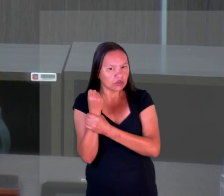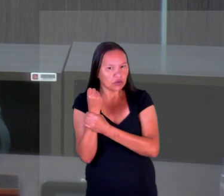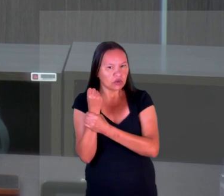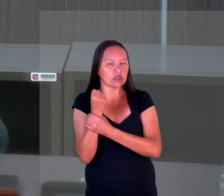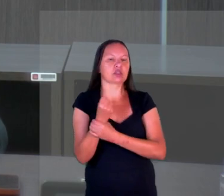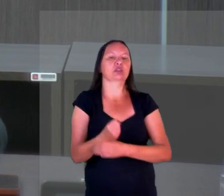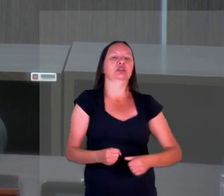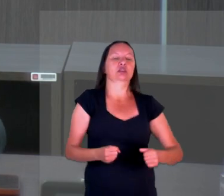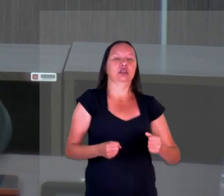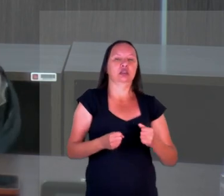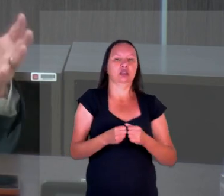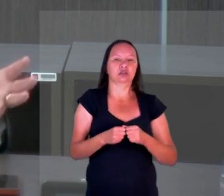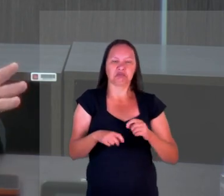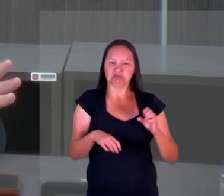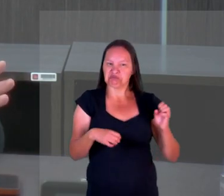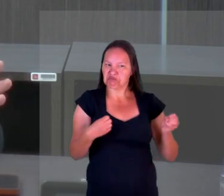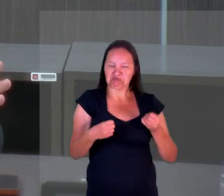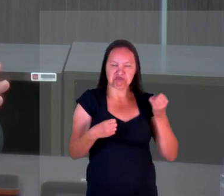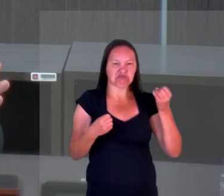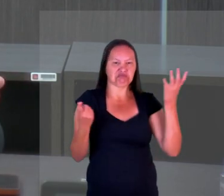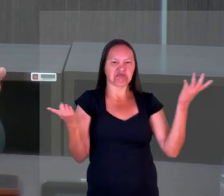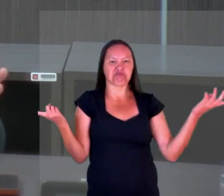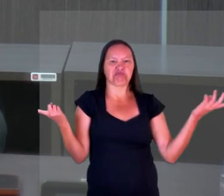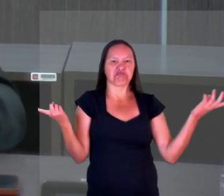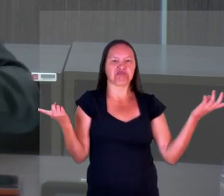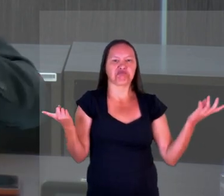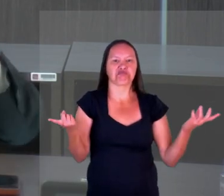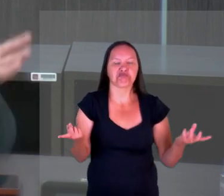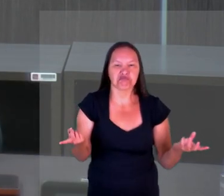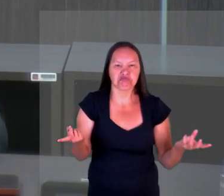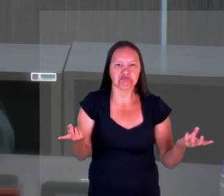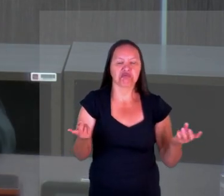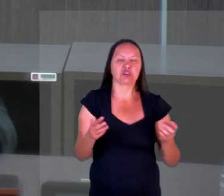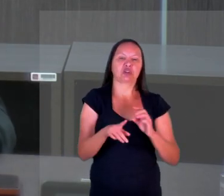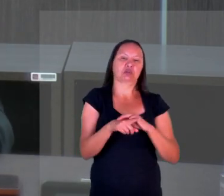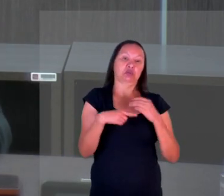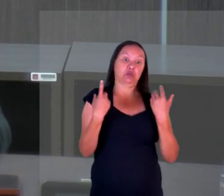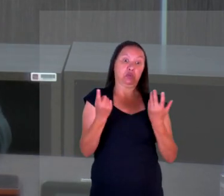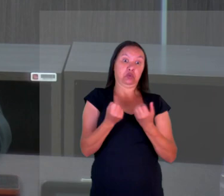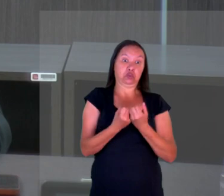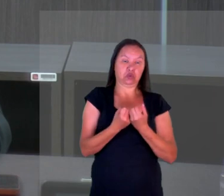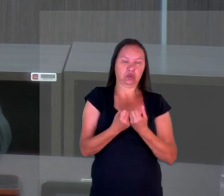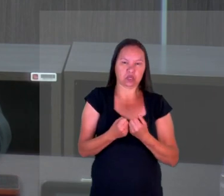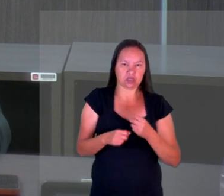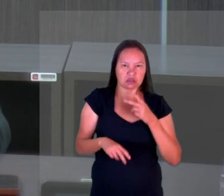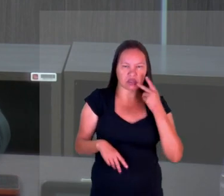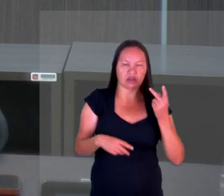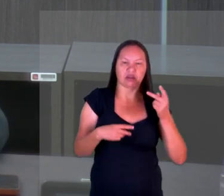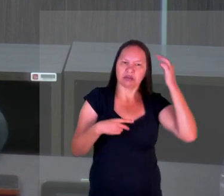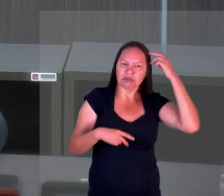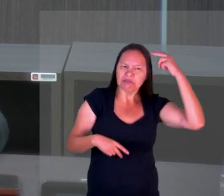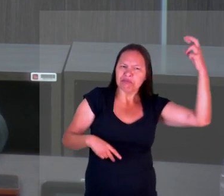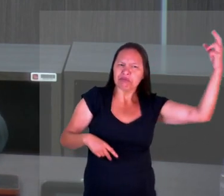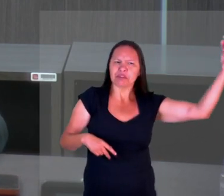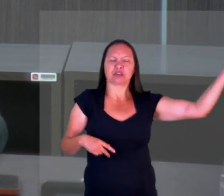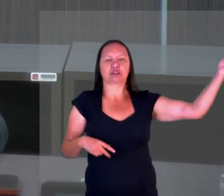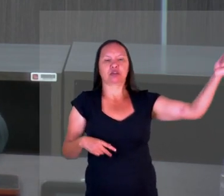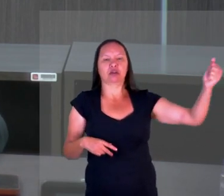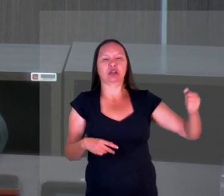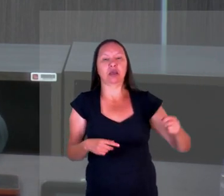felizmente eh em tempos tão eh convulsivos tão turvos da nossa história Mita das vezes